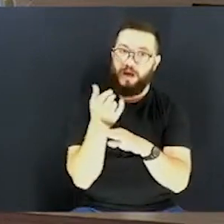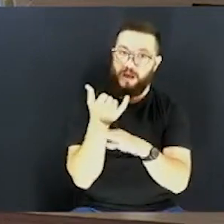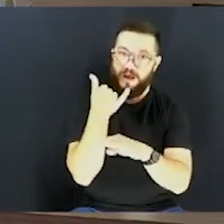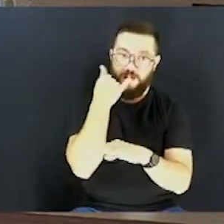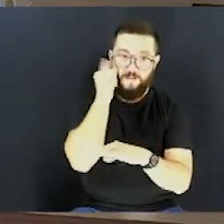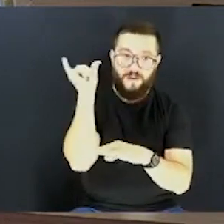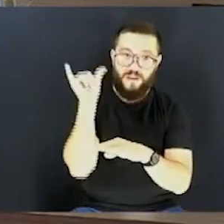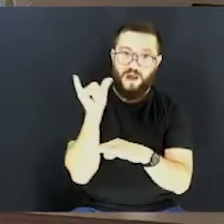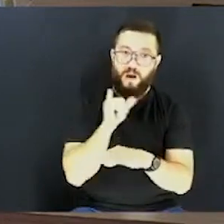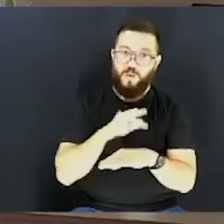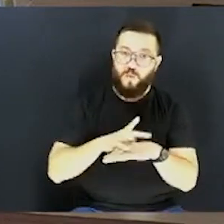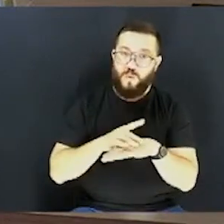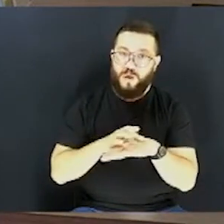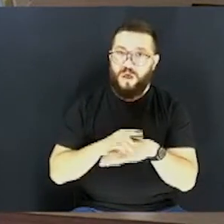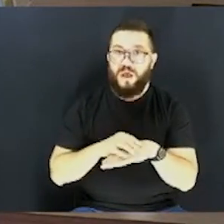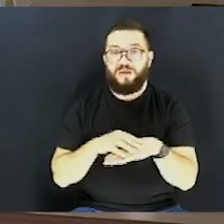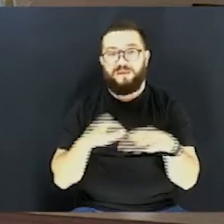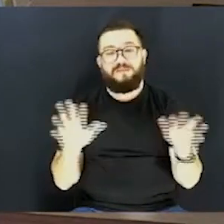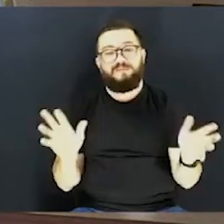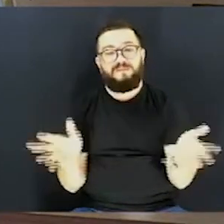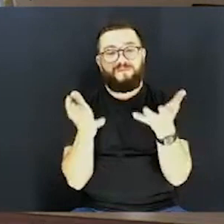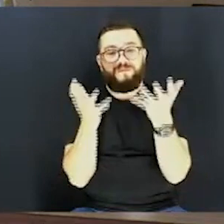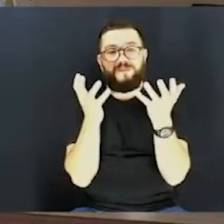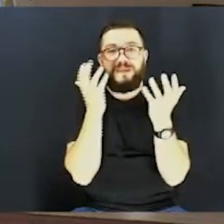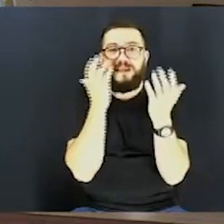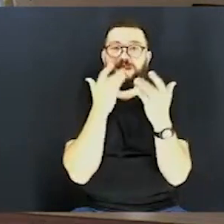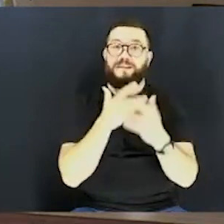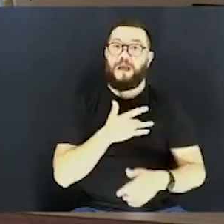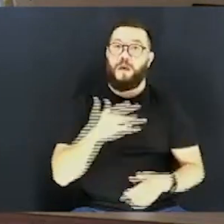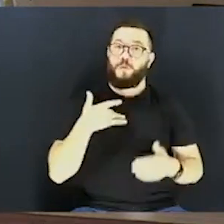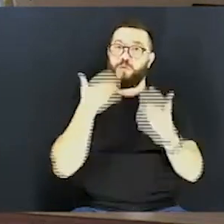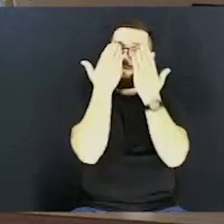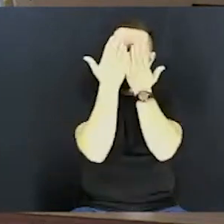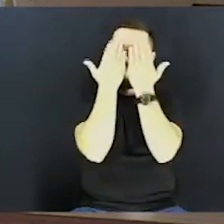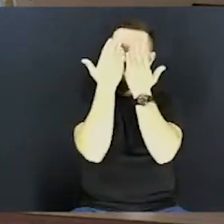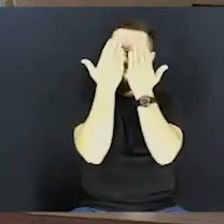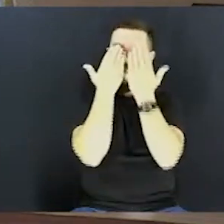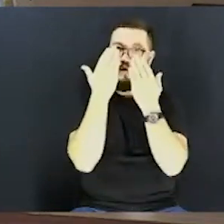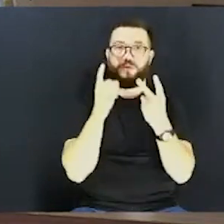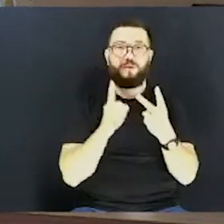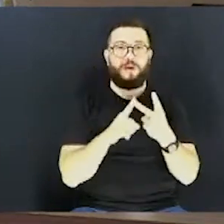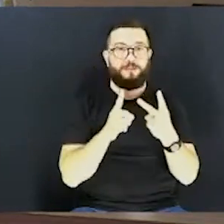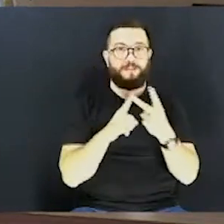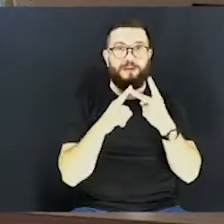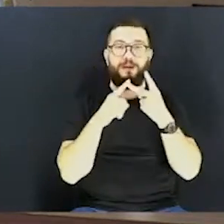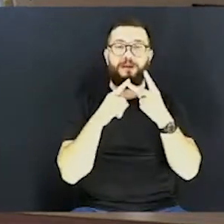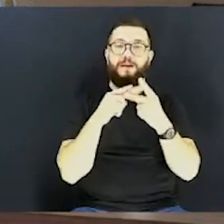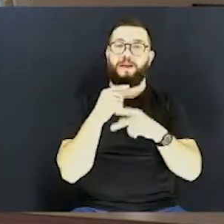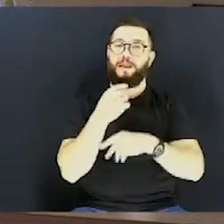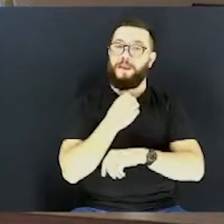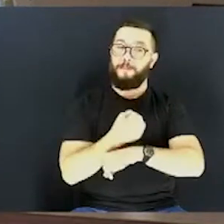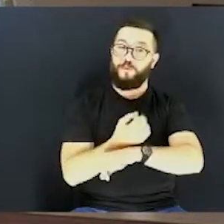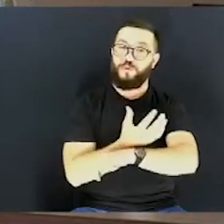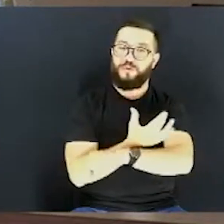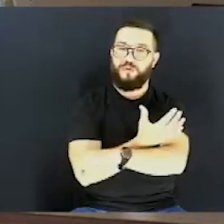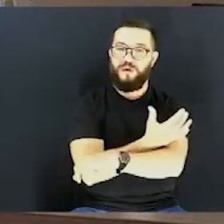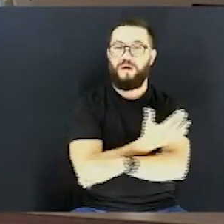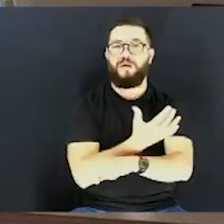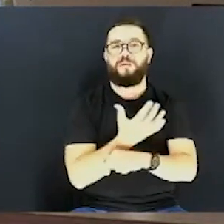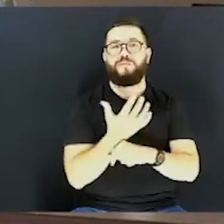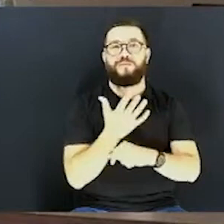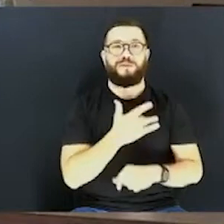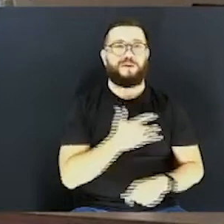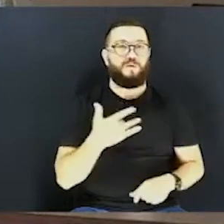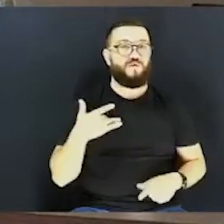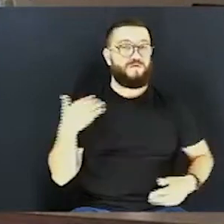mental e emocional, em articulação com as redes de atenção primária, secundária e terciária. E aqui eu gostaria de fazer dois destaques.